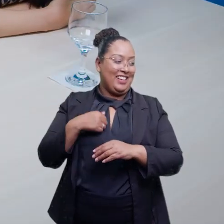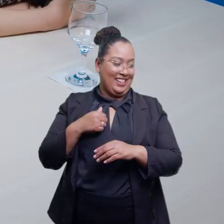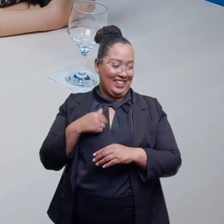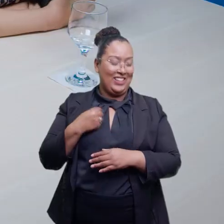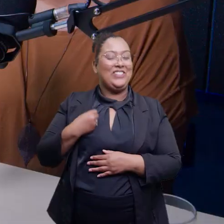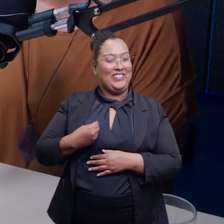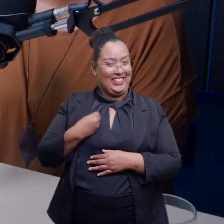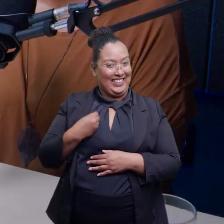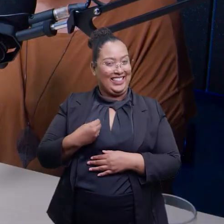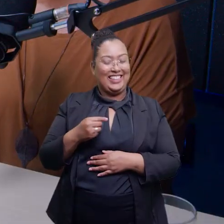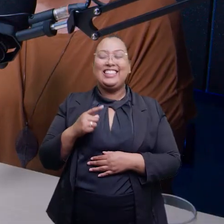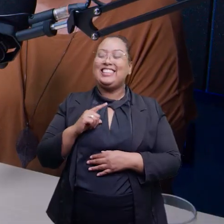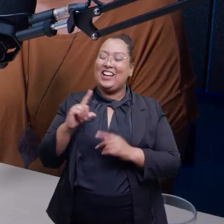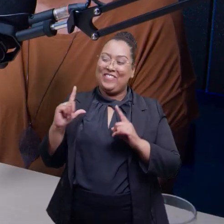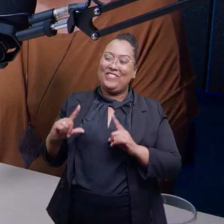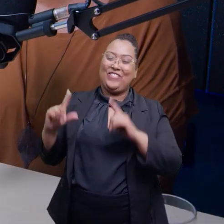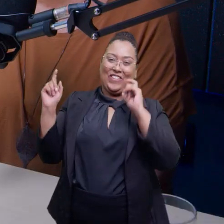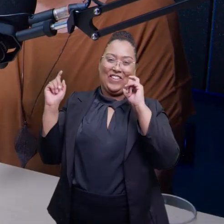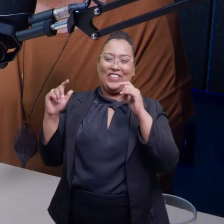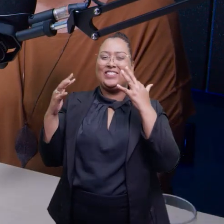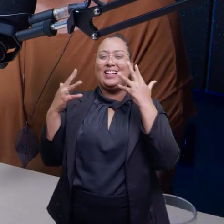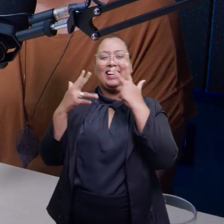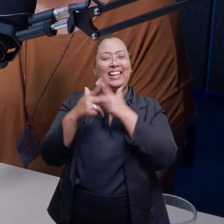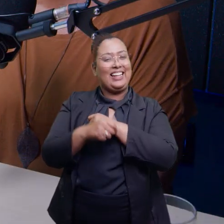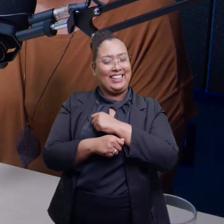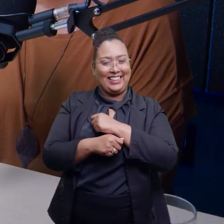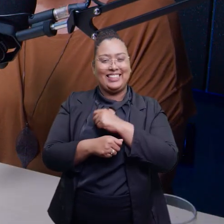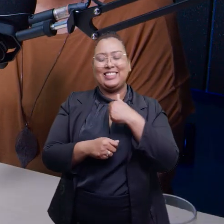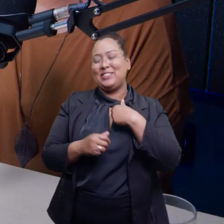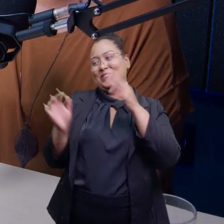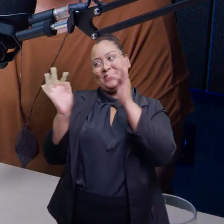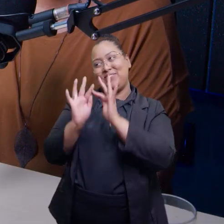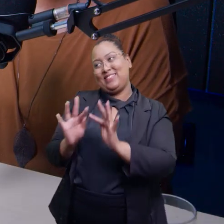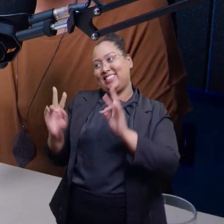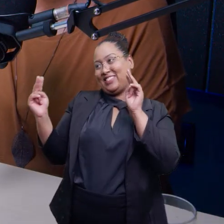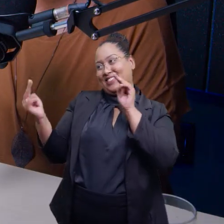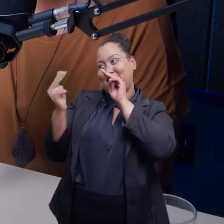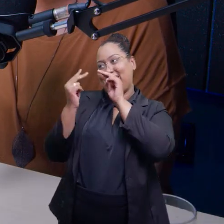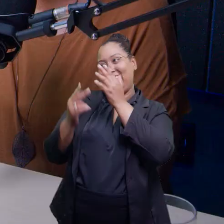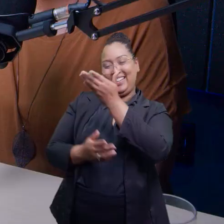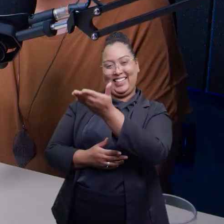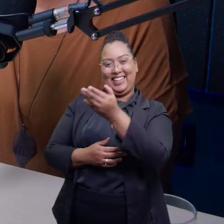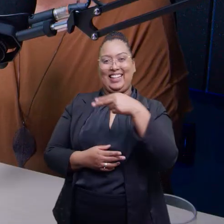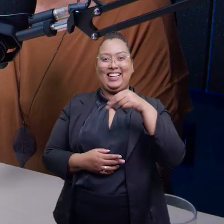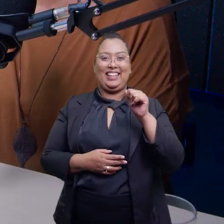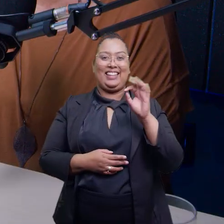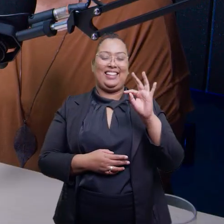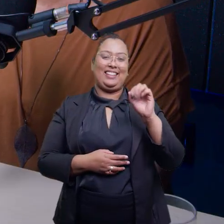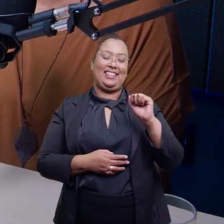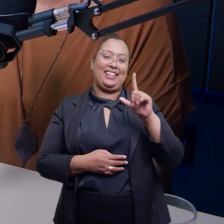Uhum. Tenho fotos dessa época, lindas, né? Então, fico muito feliz de ver a Natália aqui,